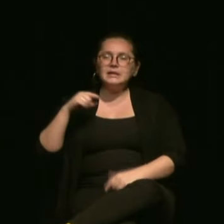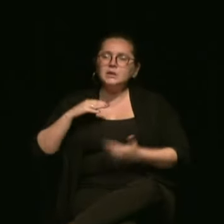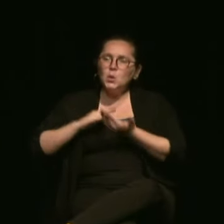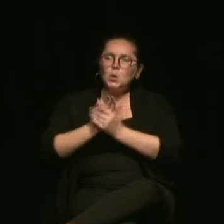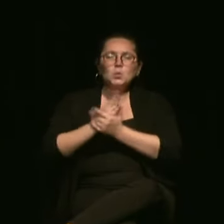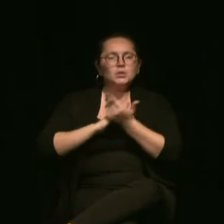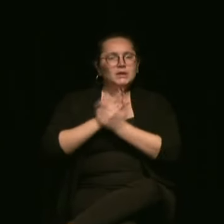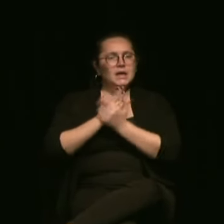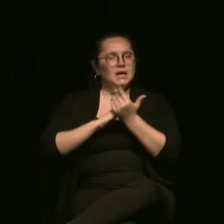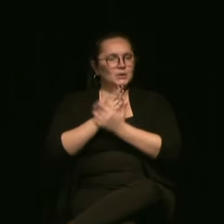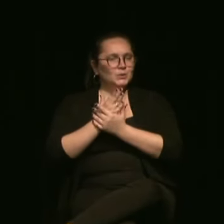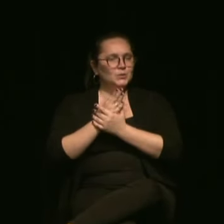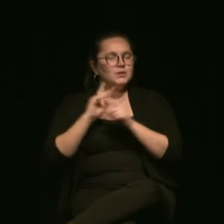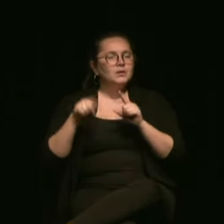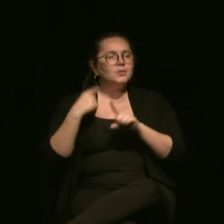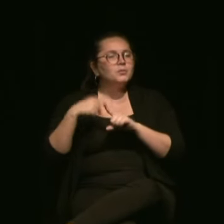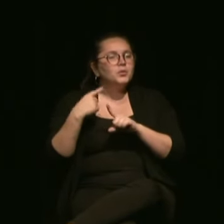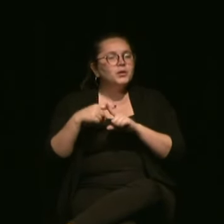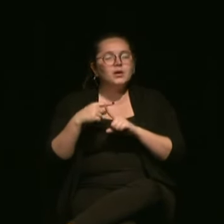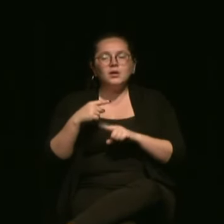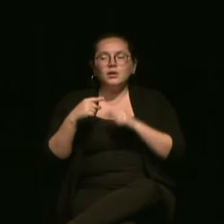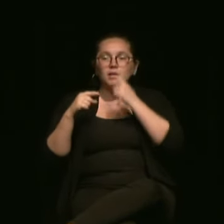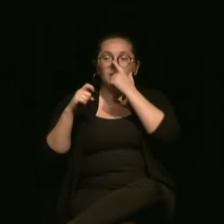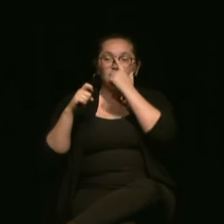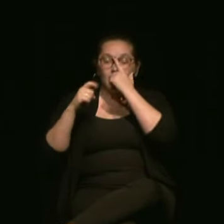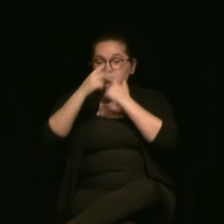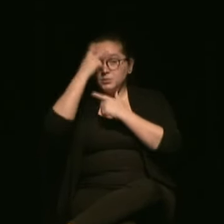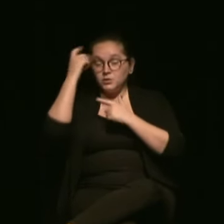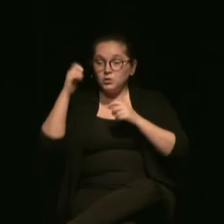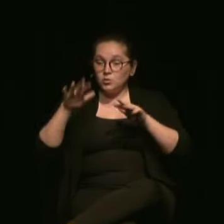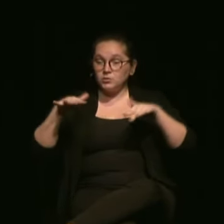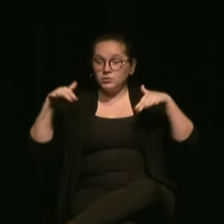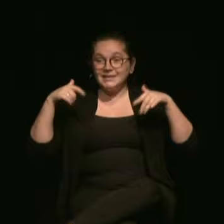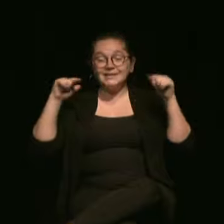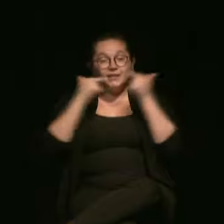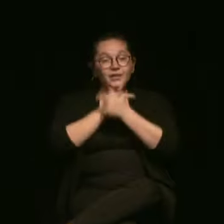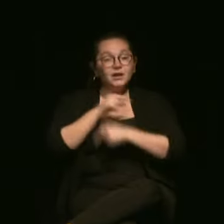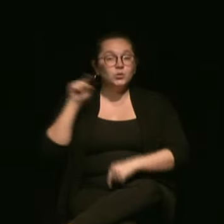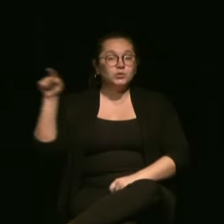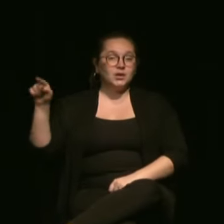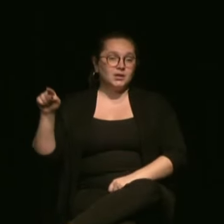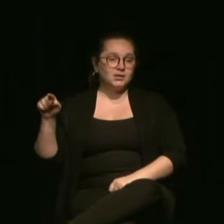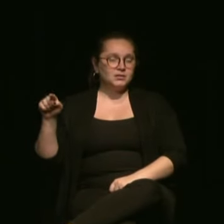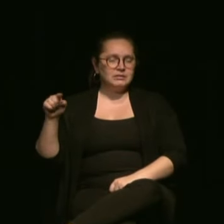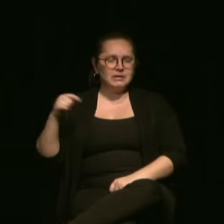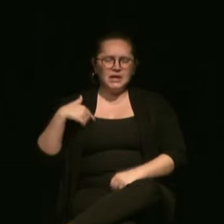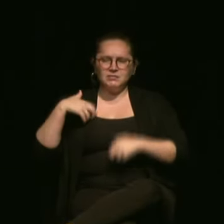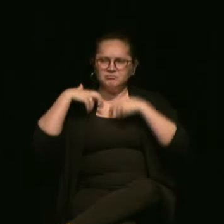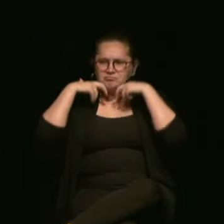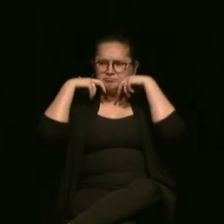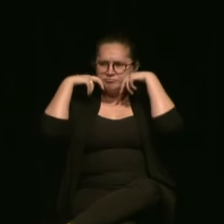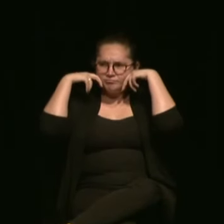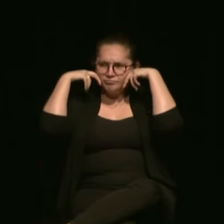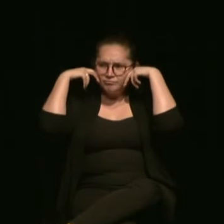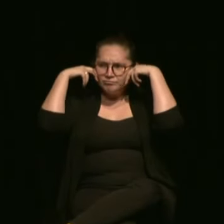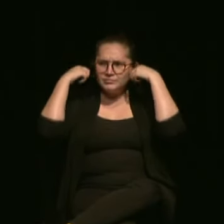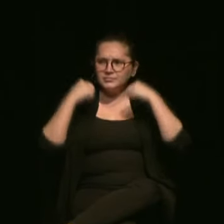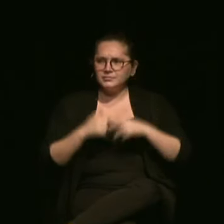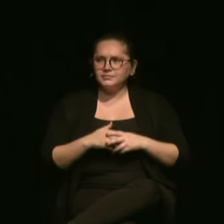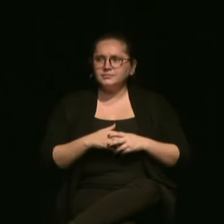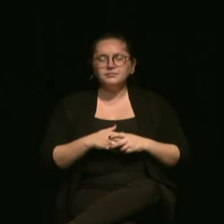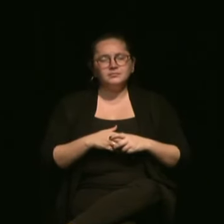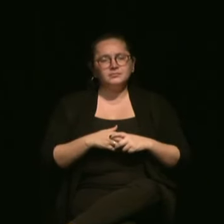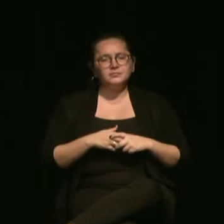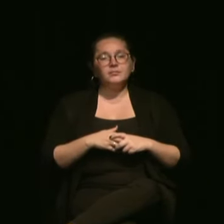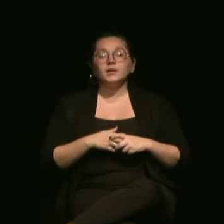incomodado com isso, porque achou que as pessoas estavam rindo dele, e ele se sentiu encabulado. E houve um